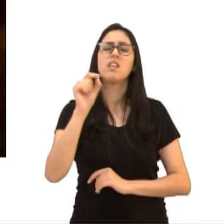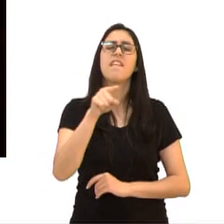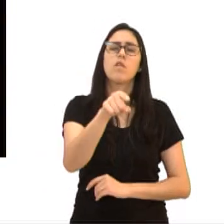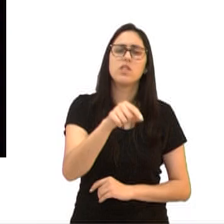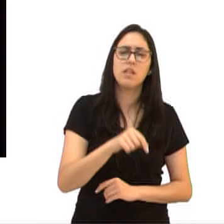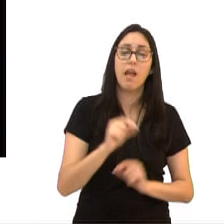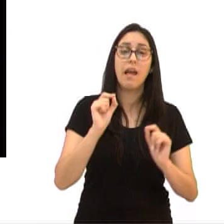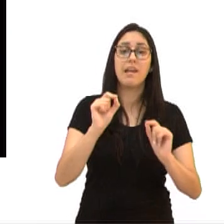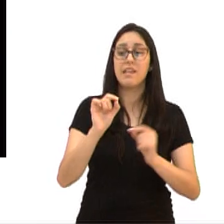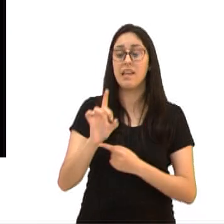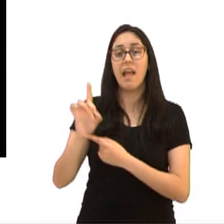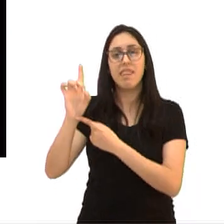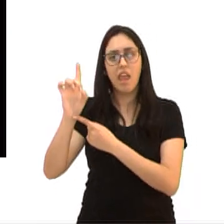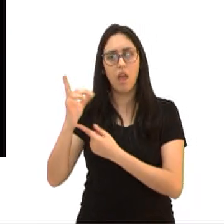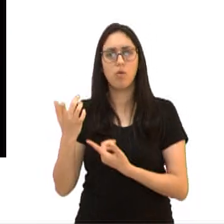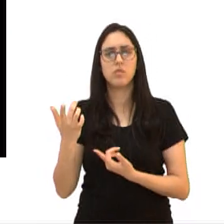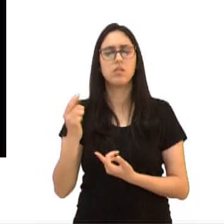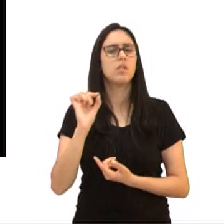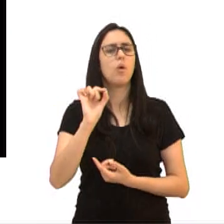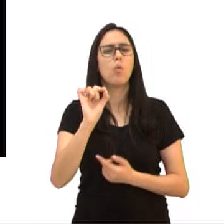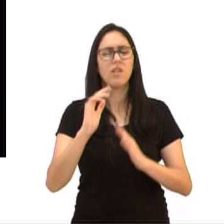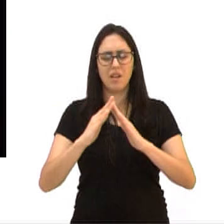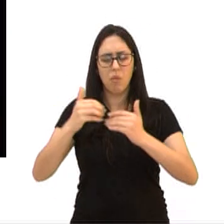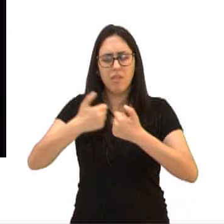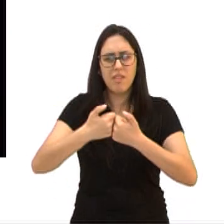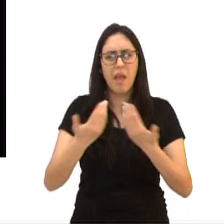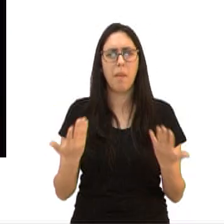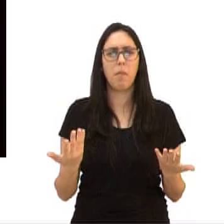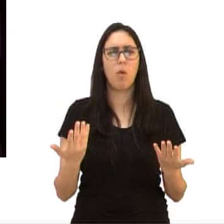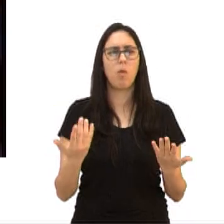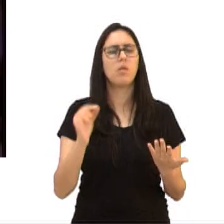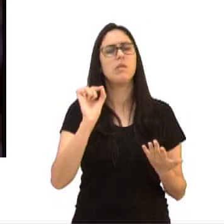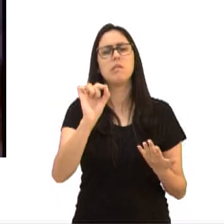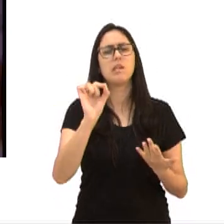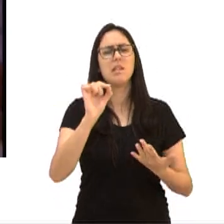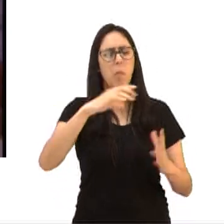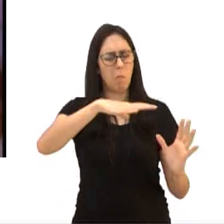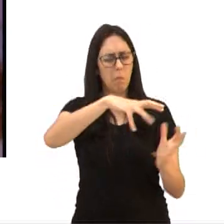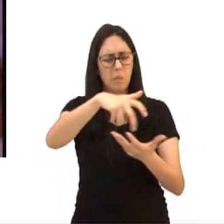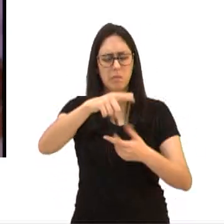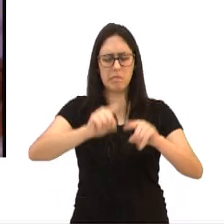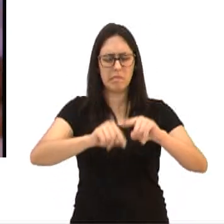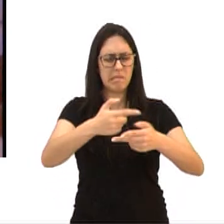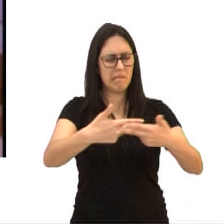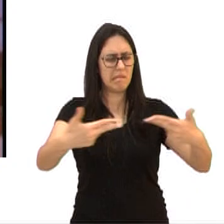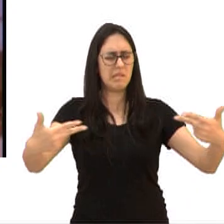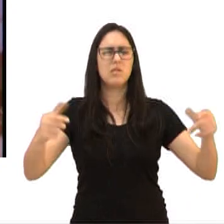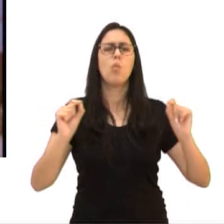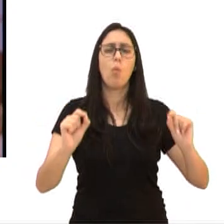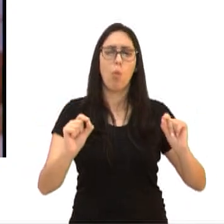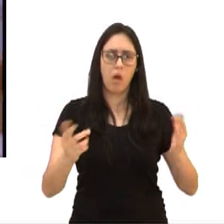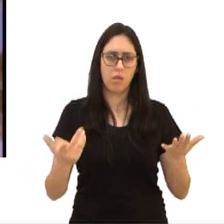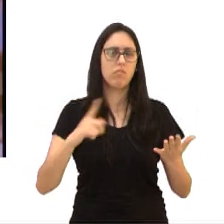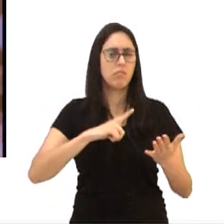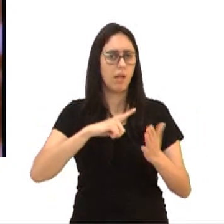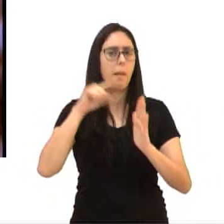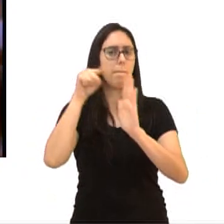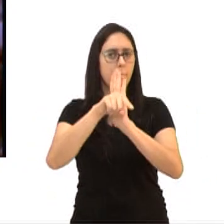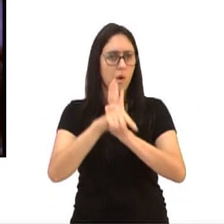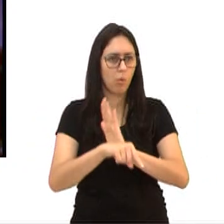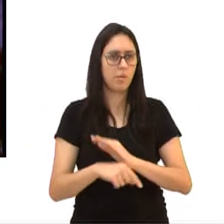Deus? O que é o karma? O que é o tempo? E o que é este mundo material? Também temos o Srimad